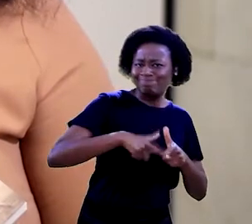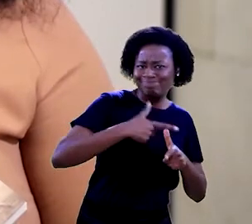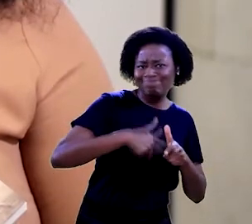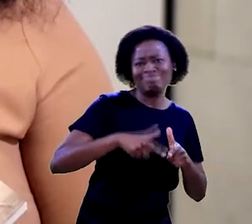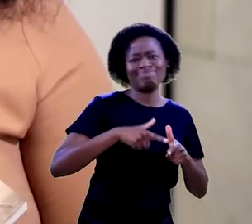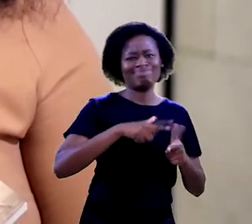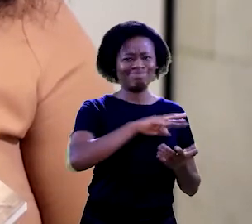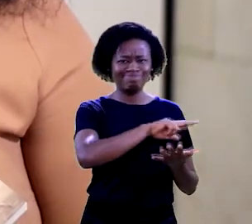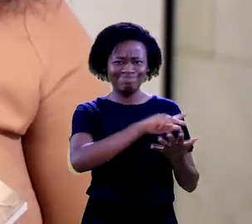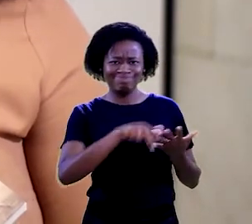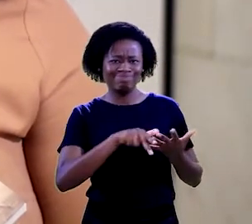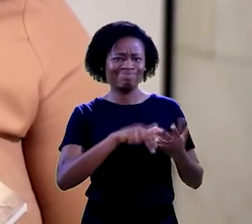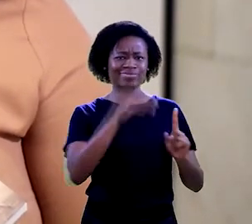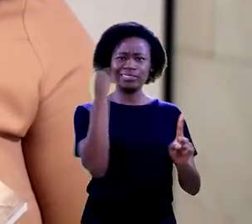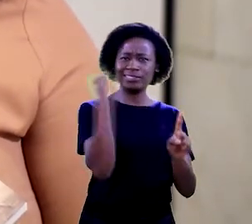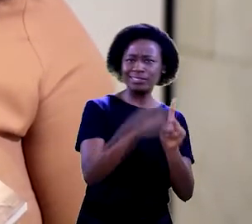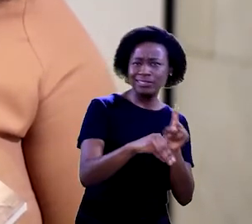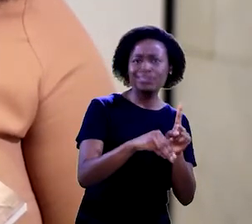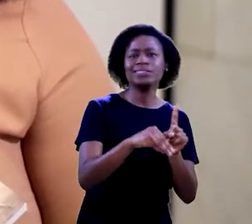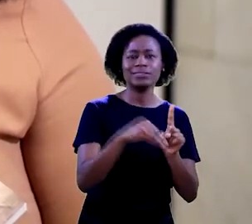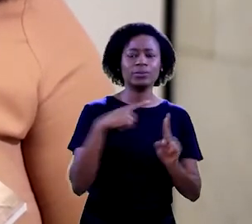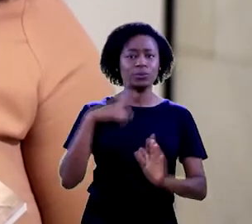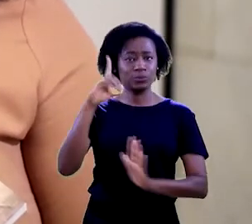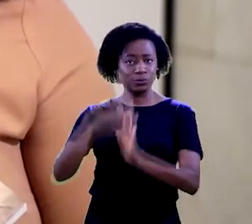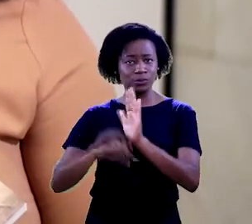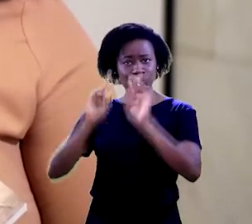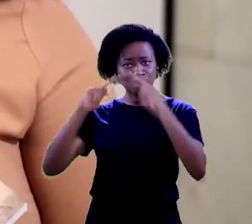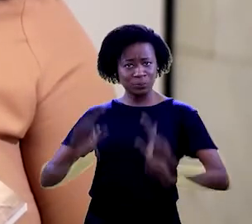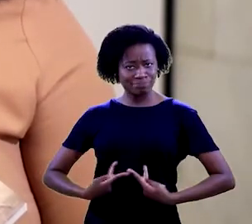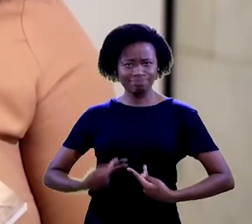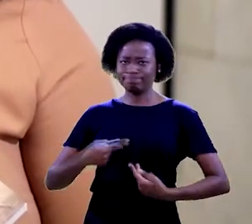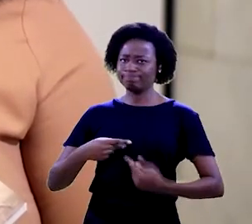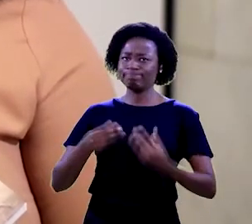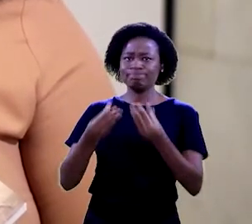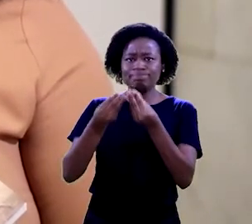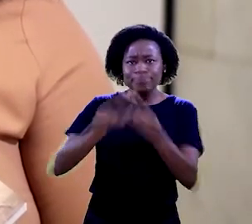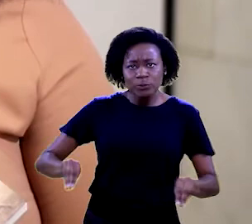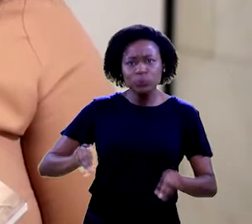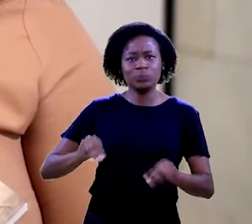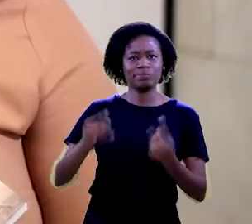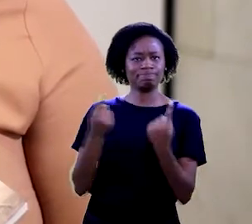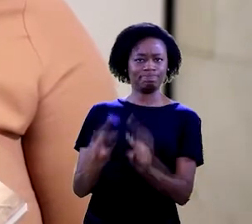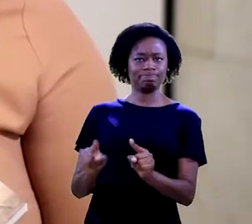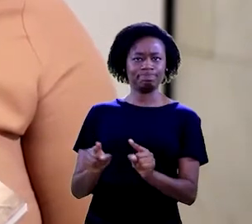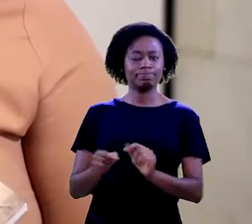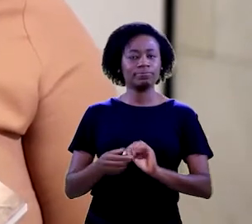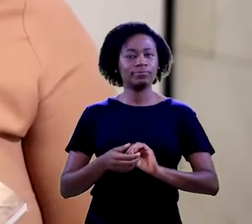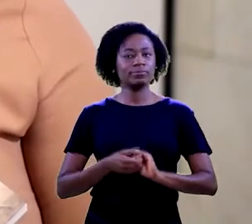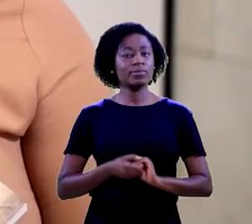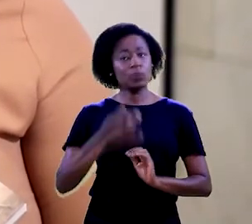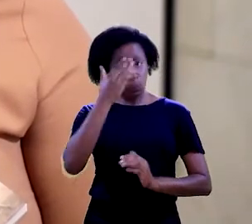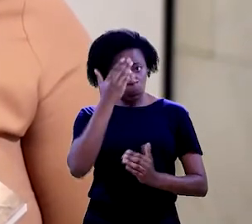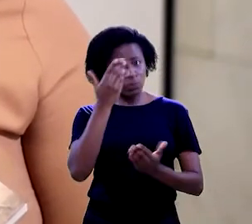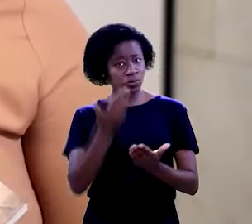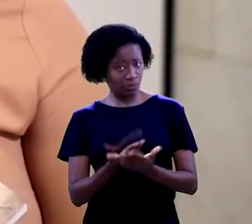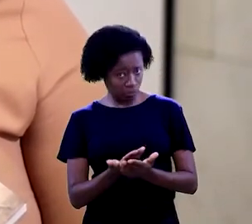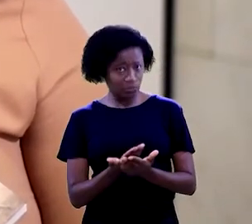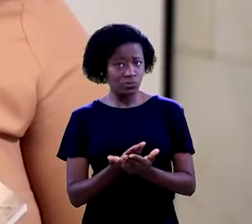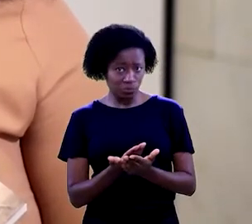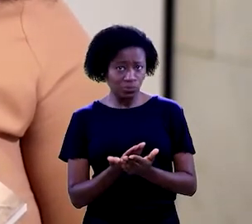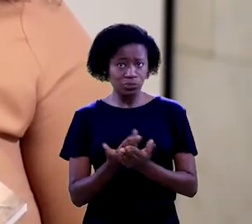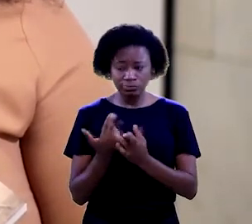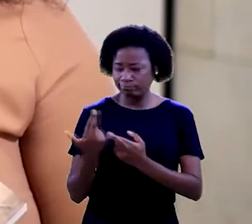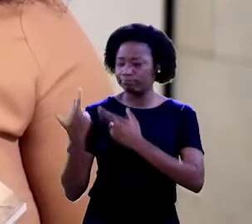maior vulnerabilidade ou em situação de violação dos seus direitos humanos. Mas eu também acredito muito que